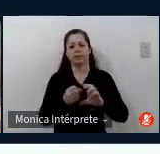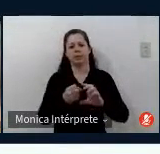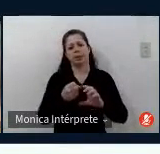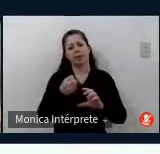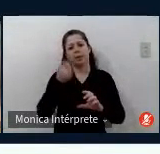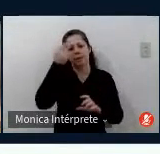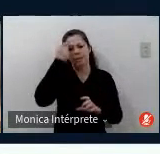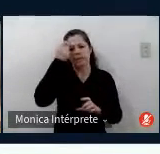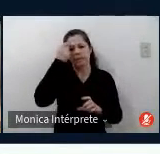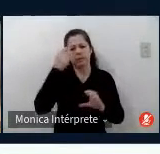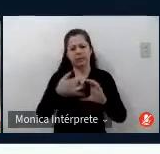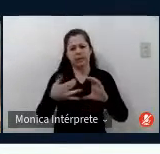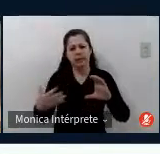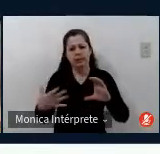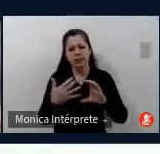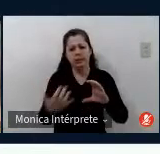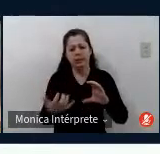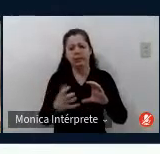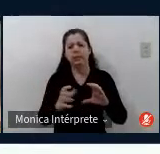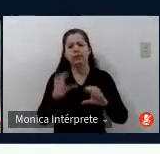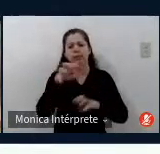e regional